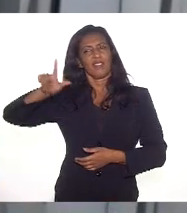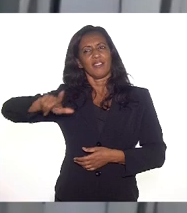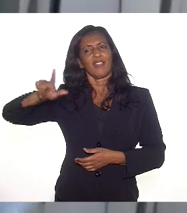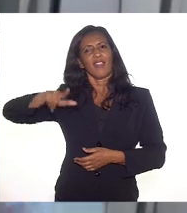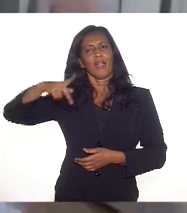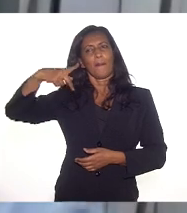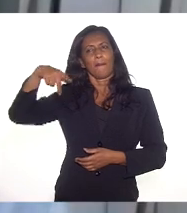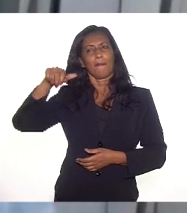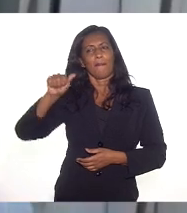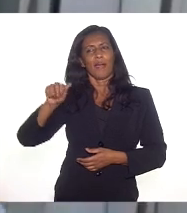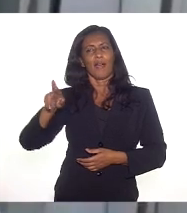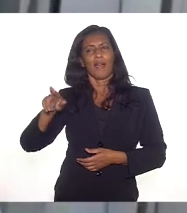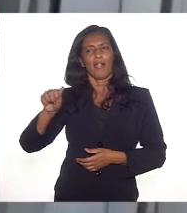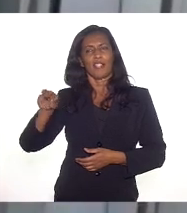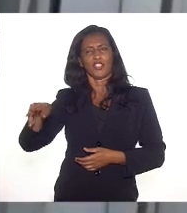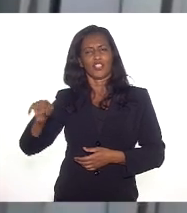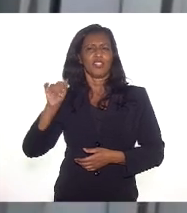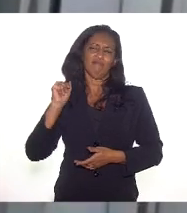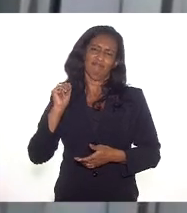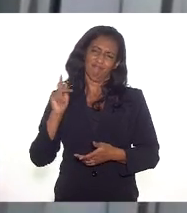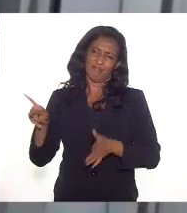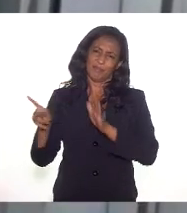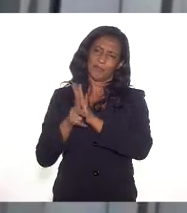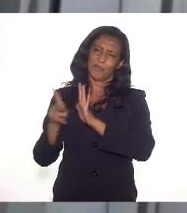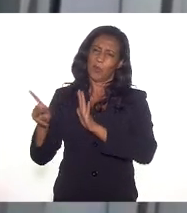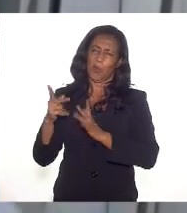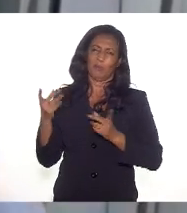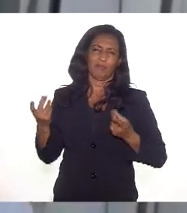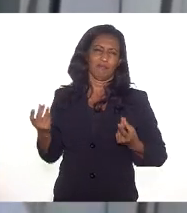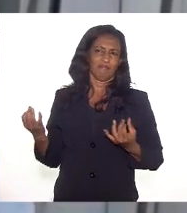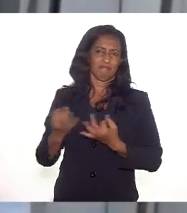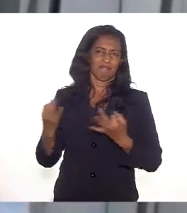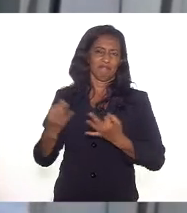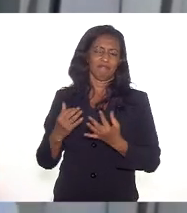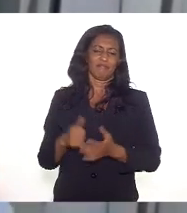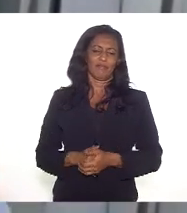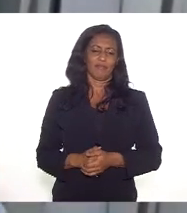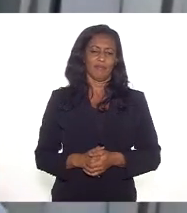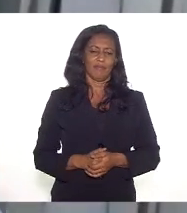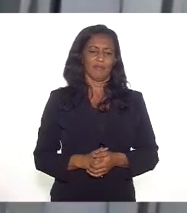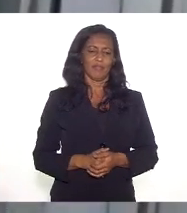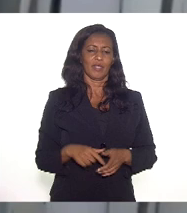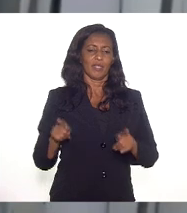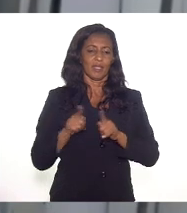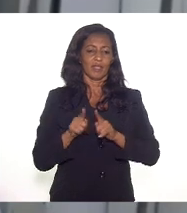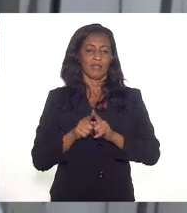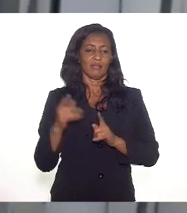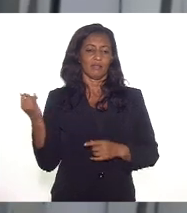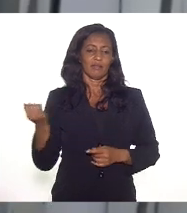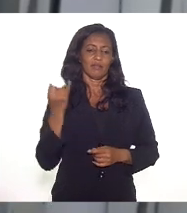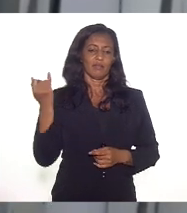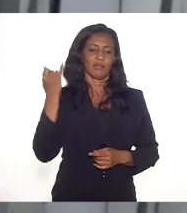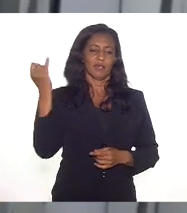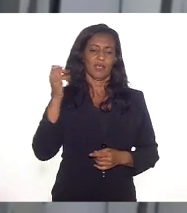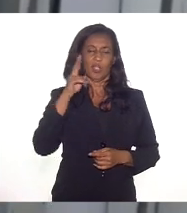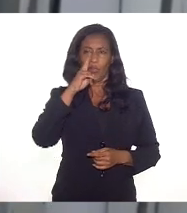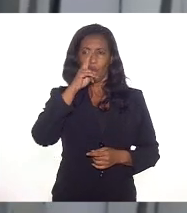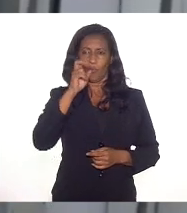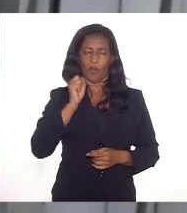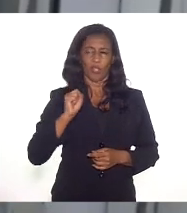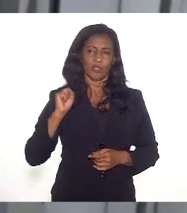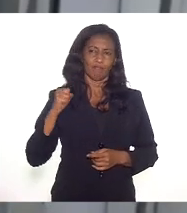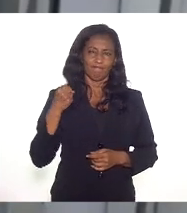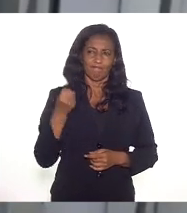né? Onde ele teve também um protagonismo inegável. E também há um elemento importante e de um forte